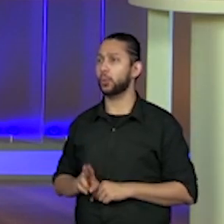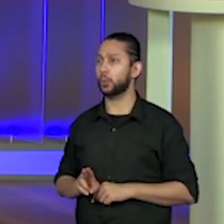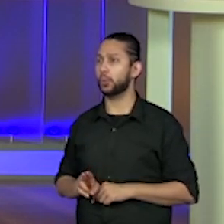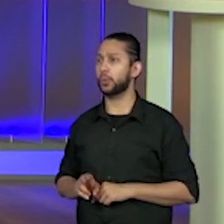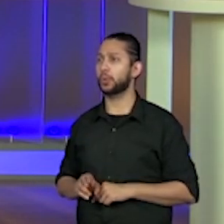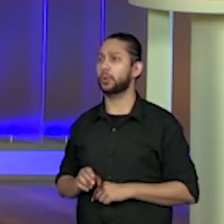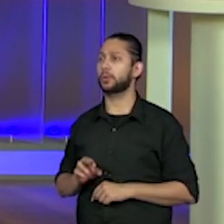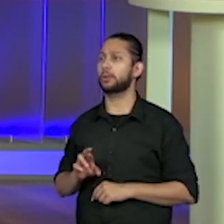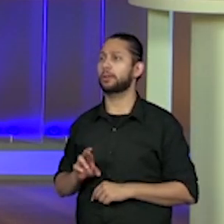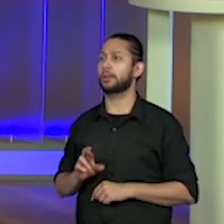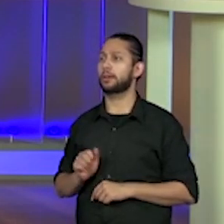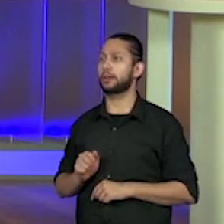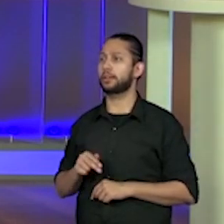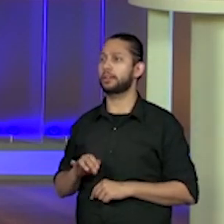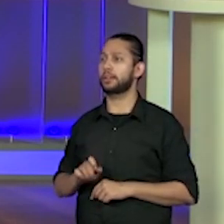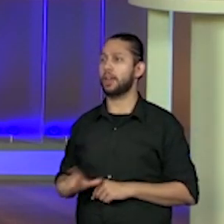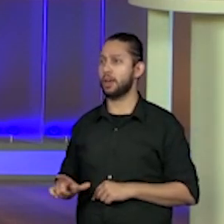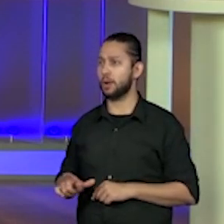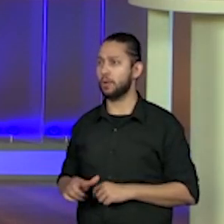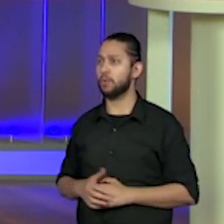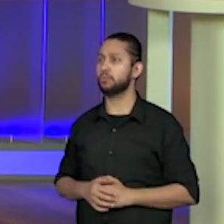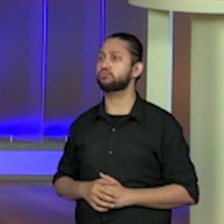Eduardo, Raniel,